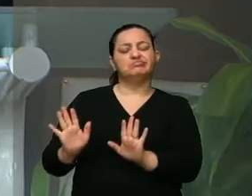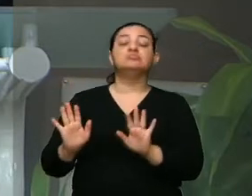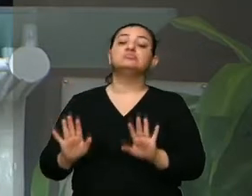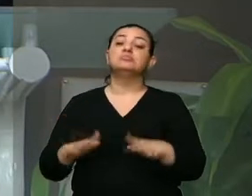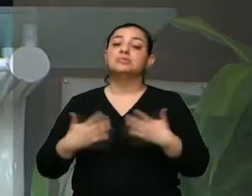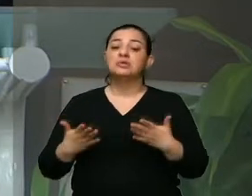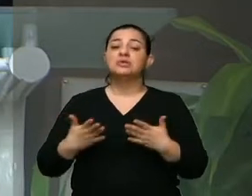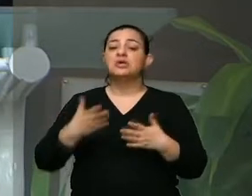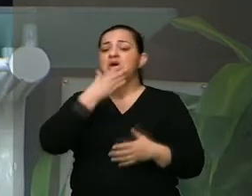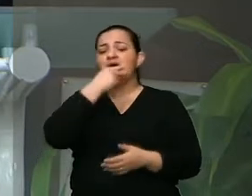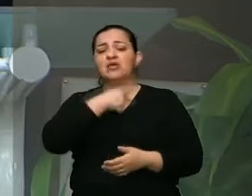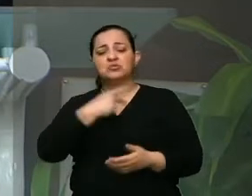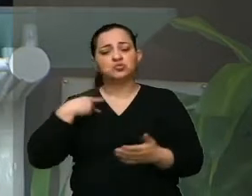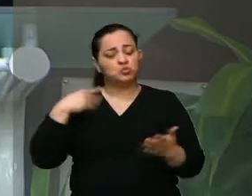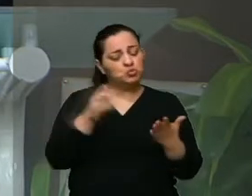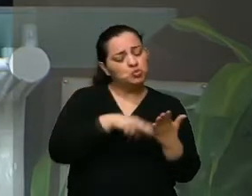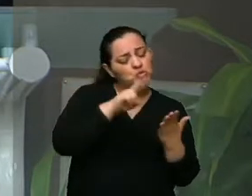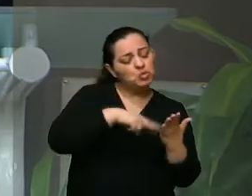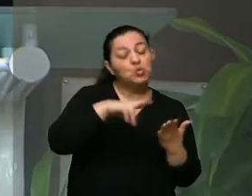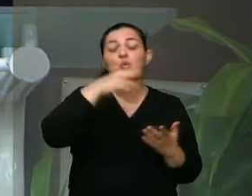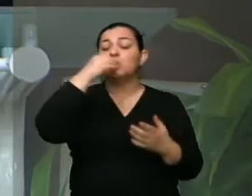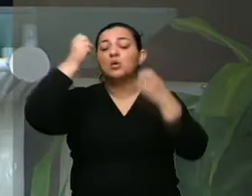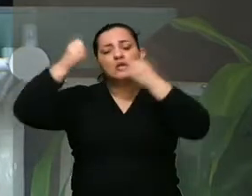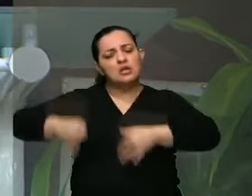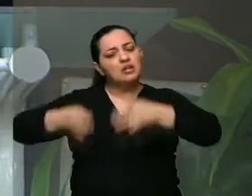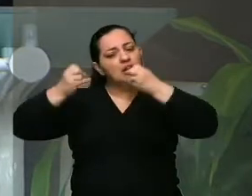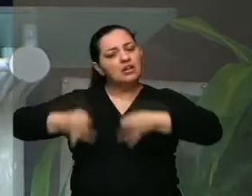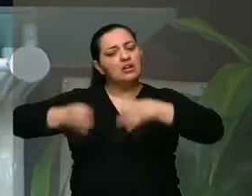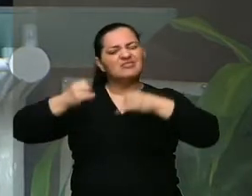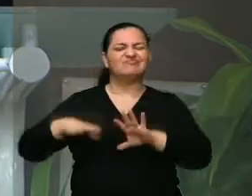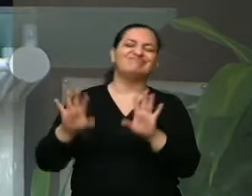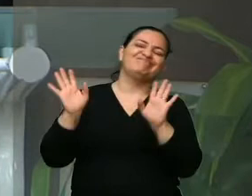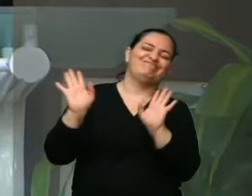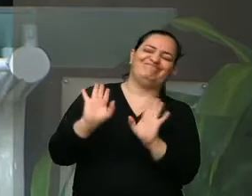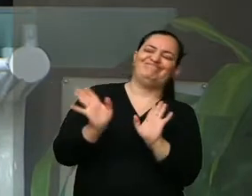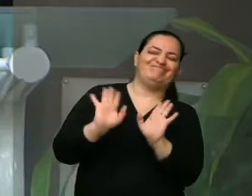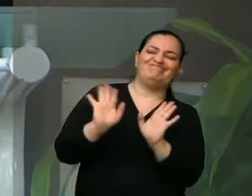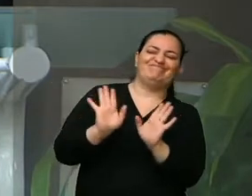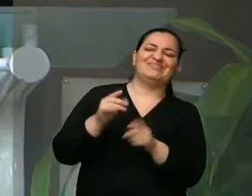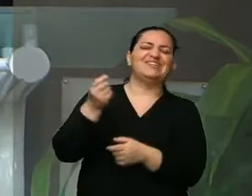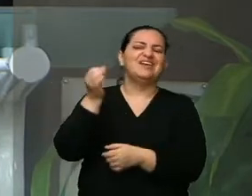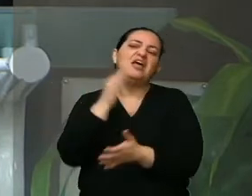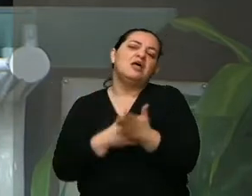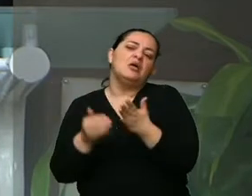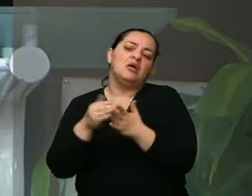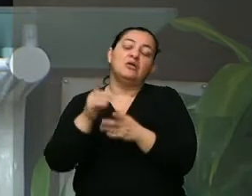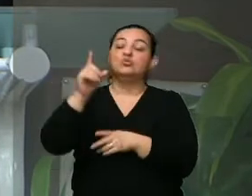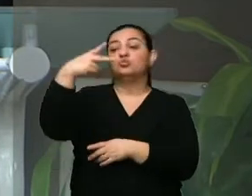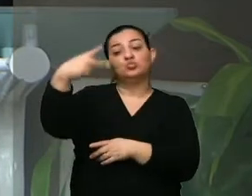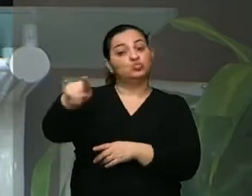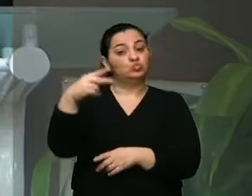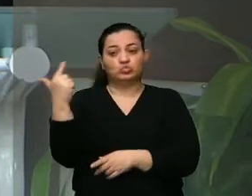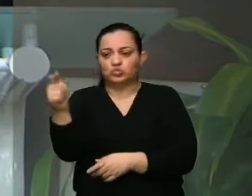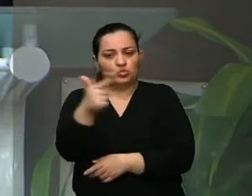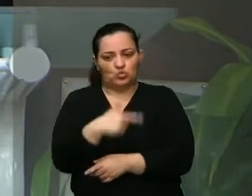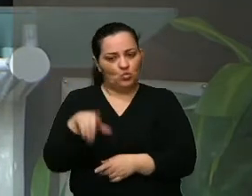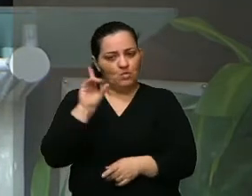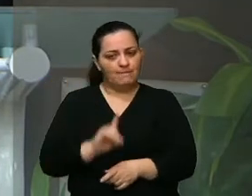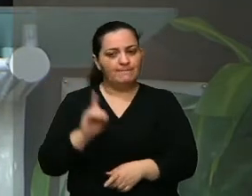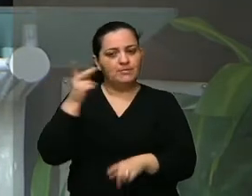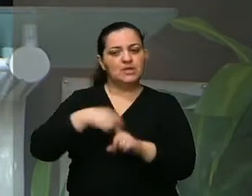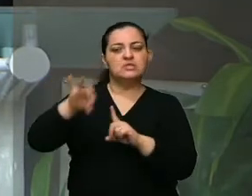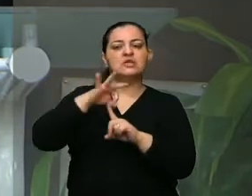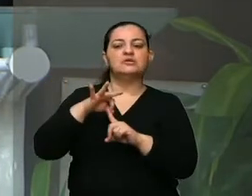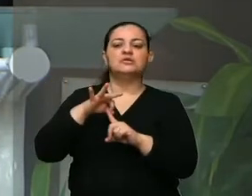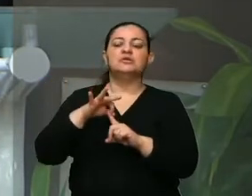pastor lei olha o profeta não é bem assim você não tem direito ao espírito santo